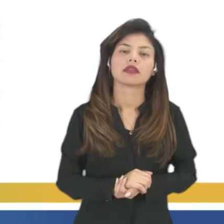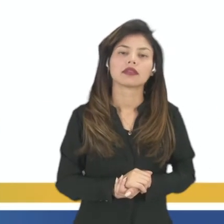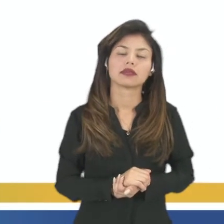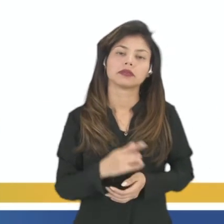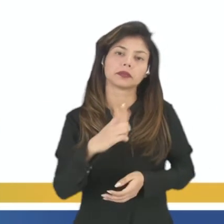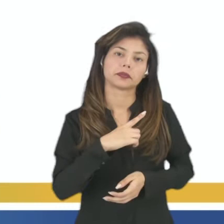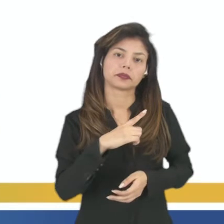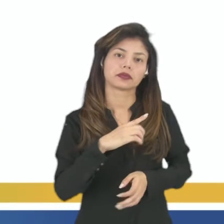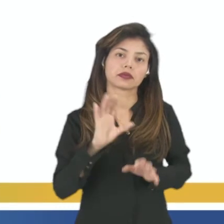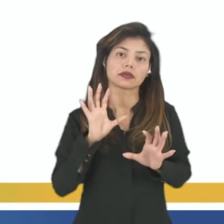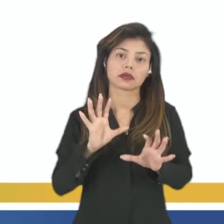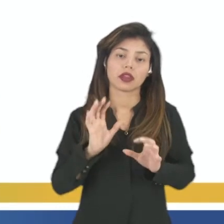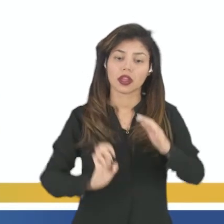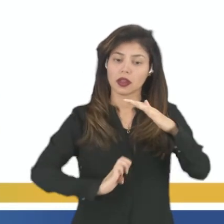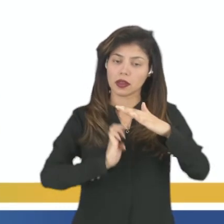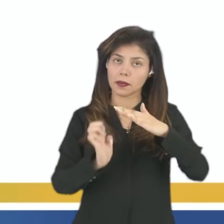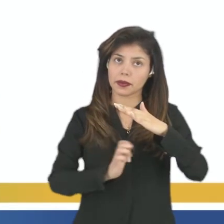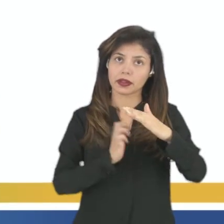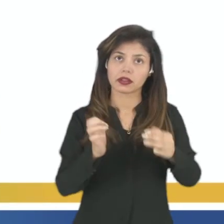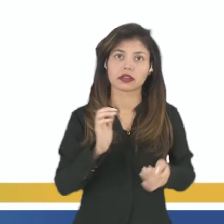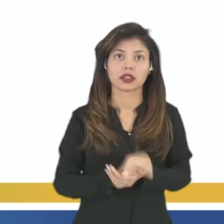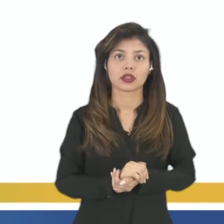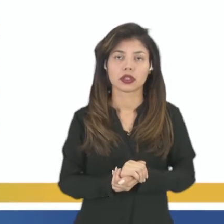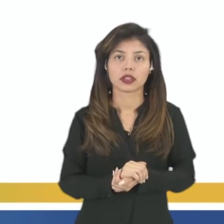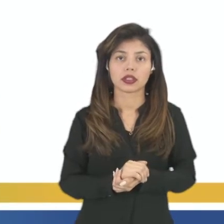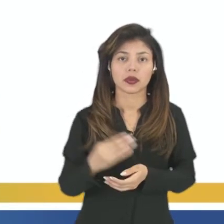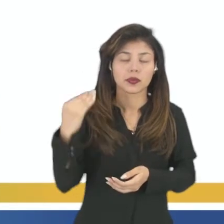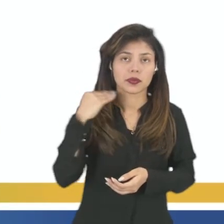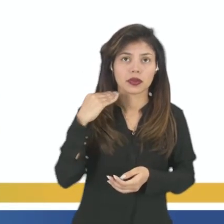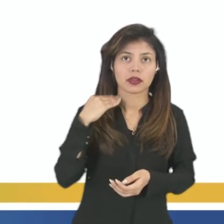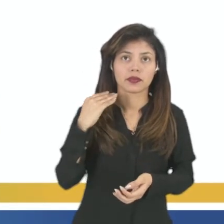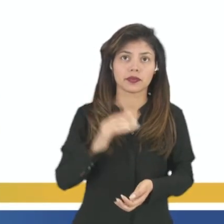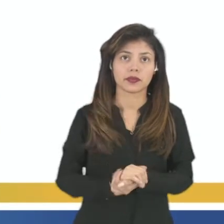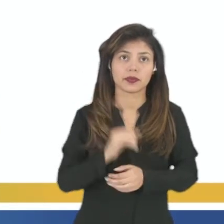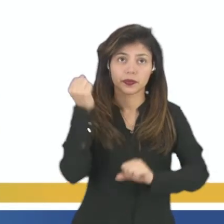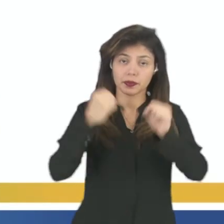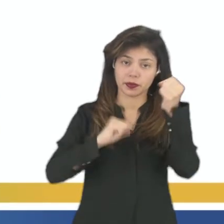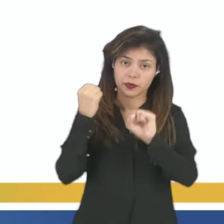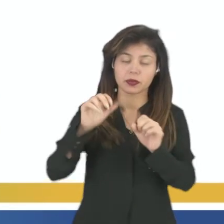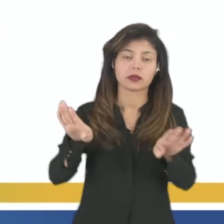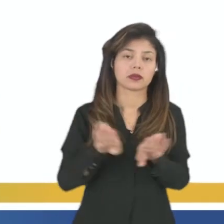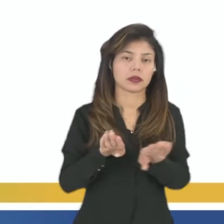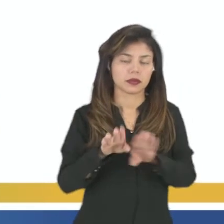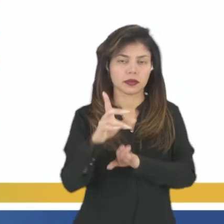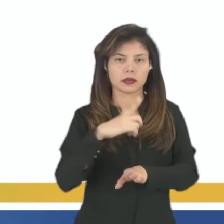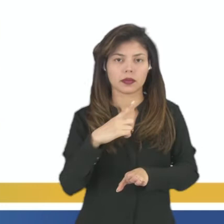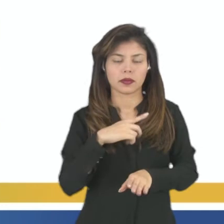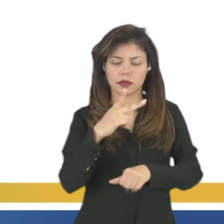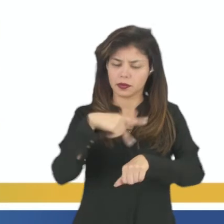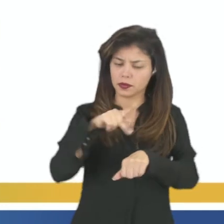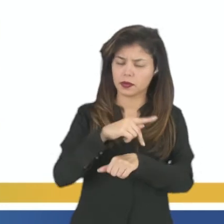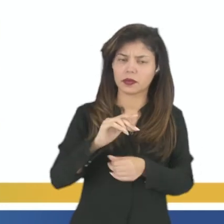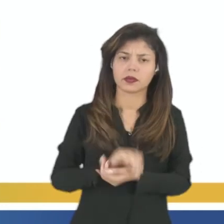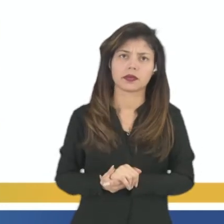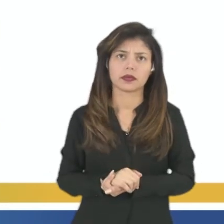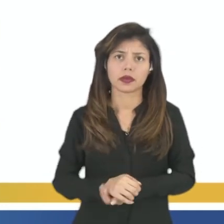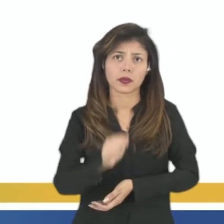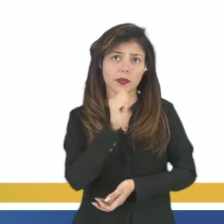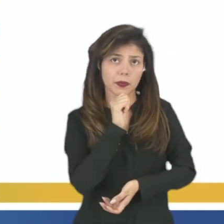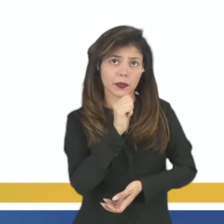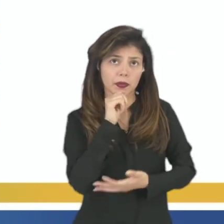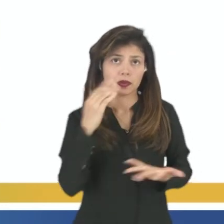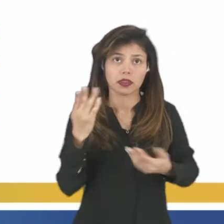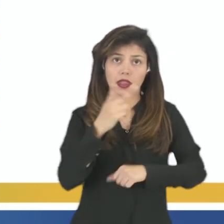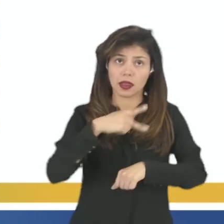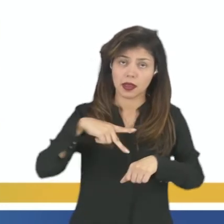para sede para empresas, indústrias, bancos, seguradoras que atuam no país. Isso tudo sem contar que São Paulo é a